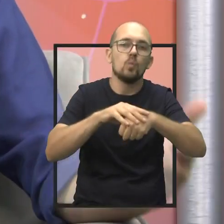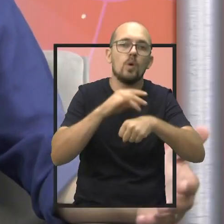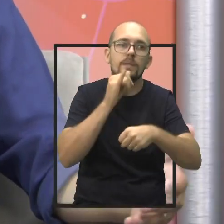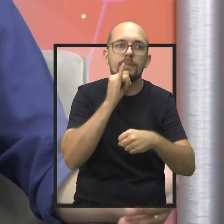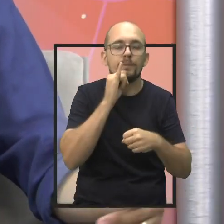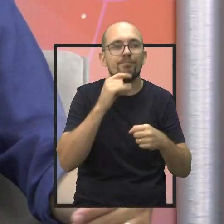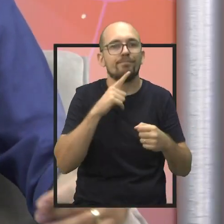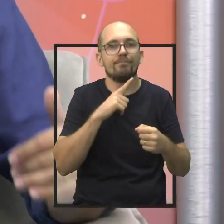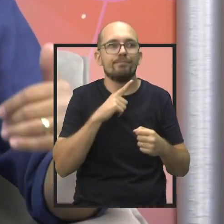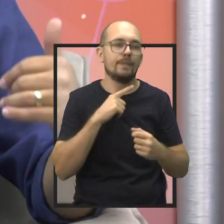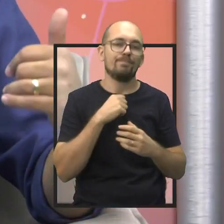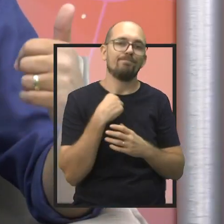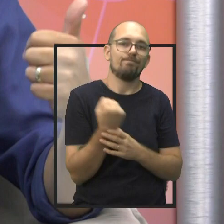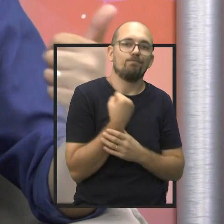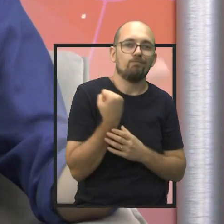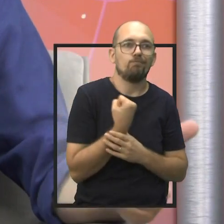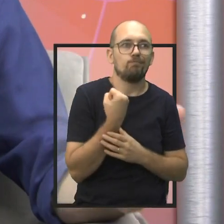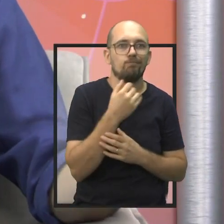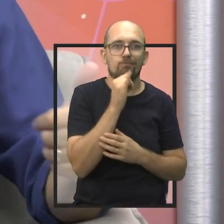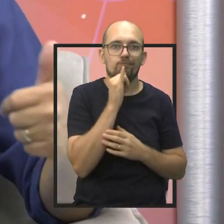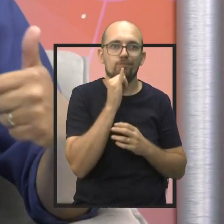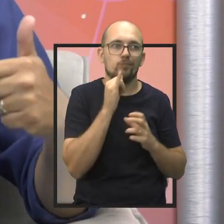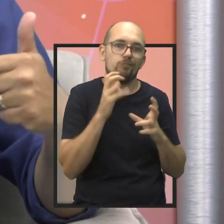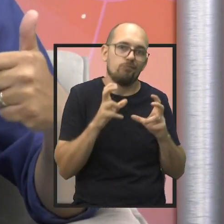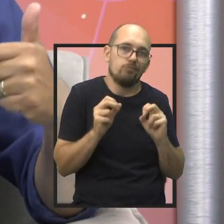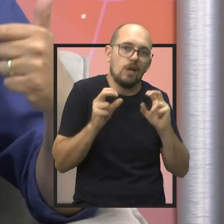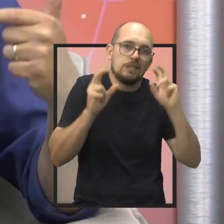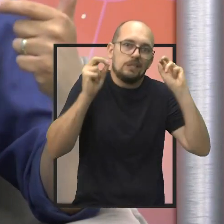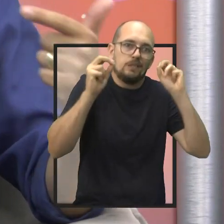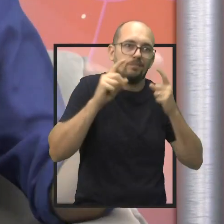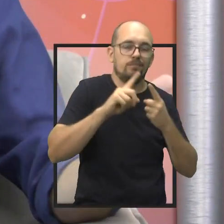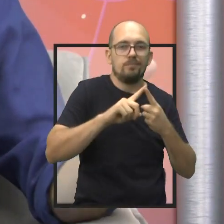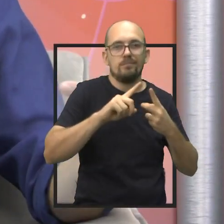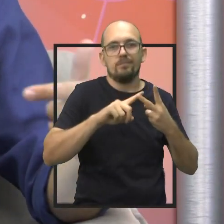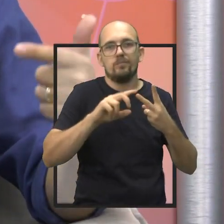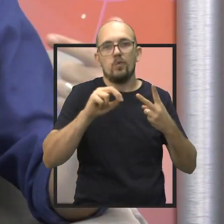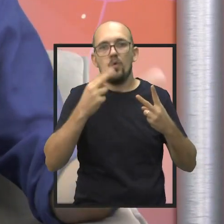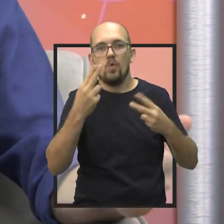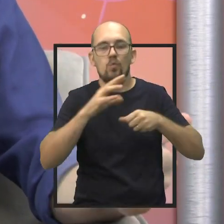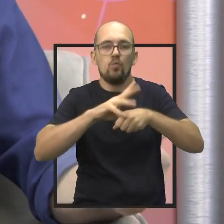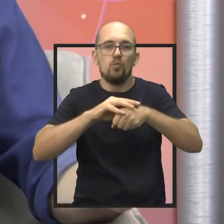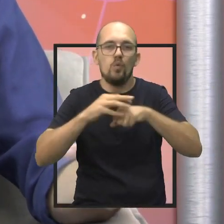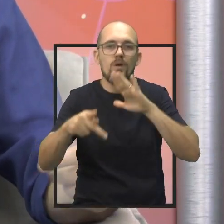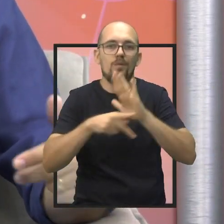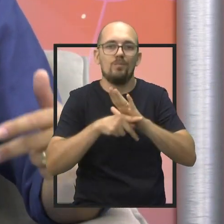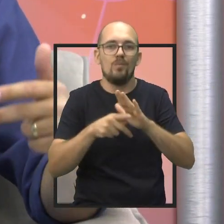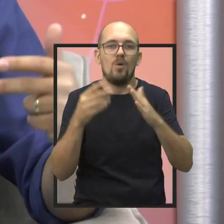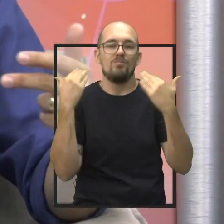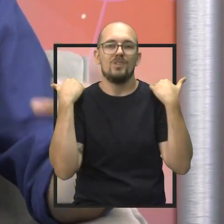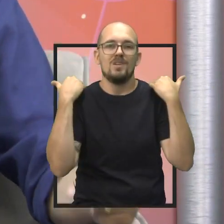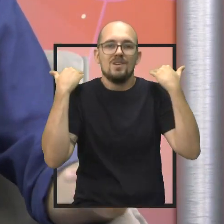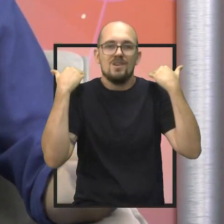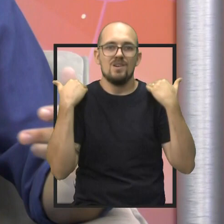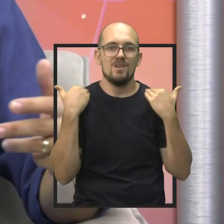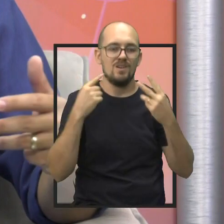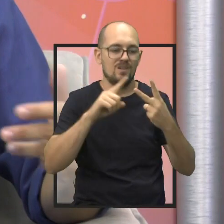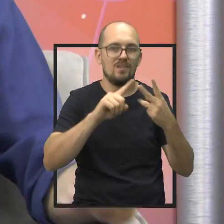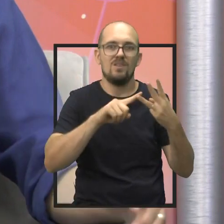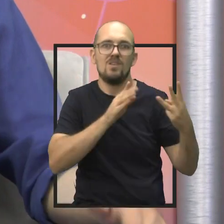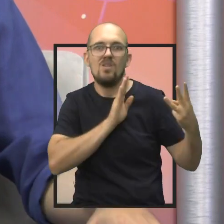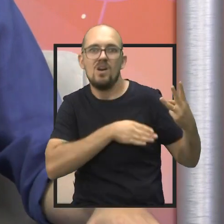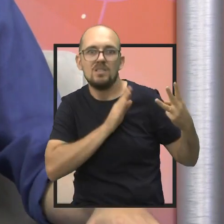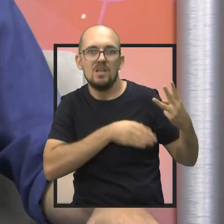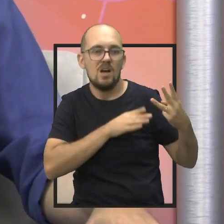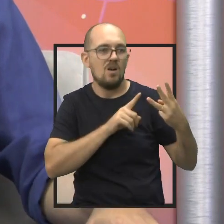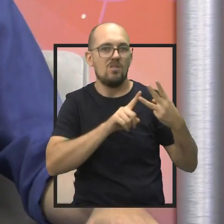uma comorbidade, uma doença neoplásica, ou uma doença que causa imunossupressão, ou uma doença cardíaca, uma